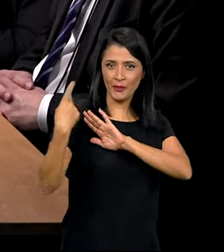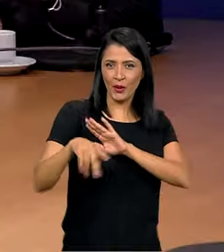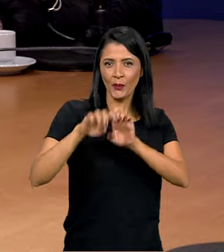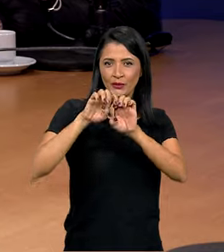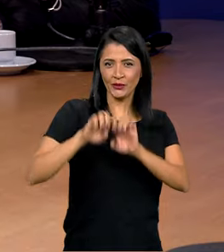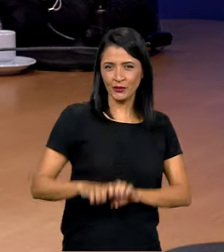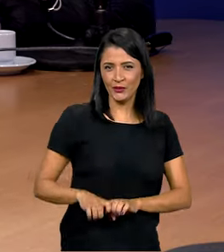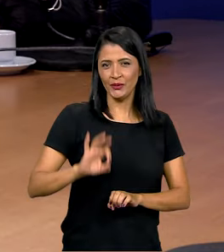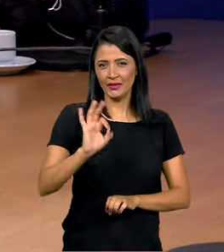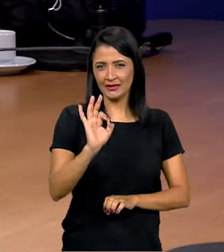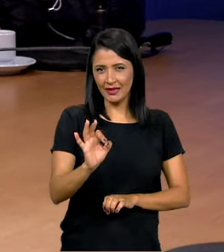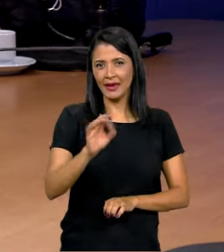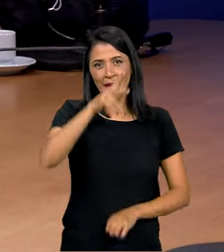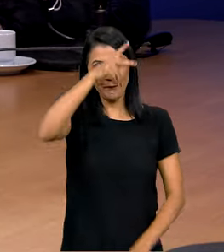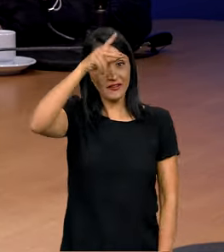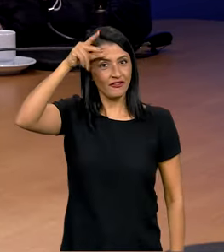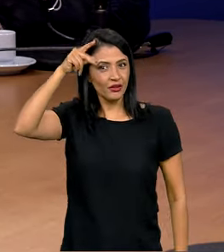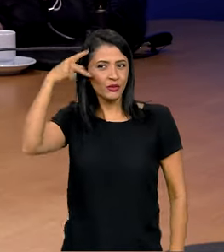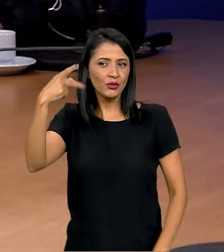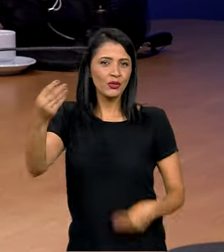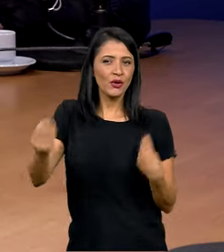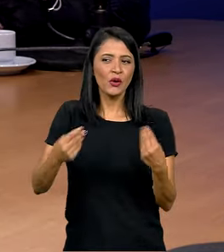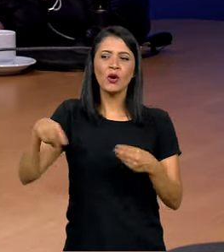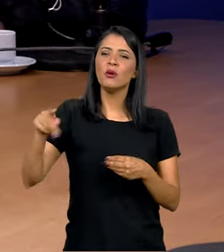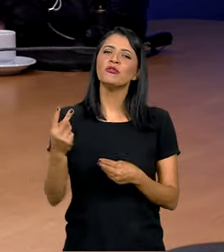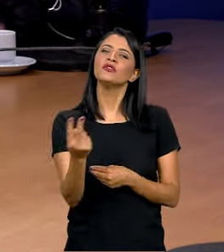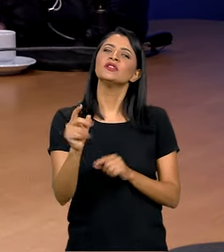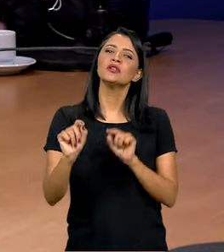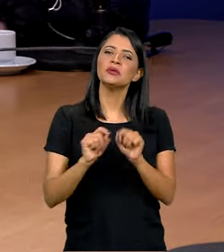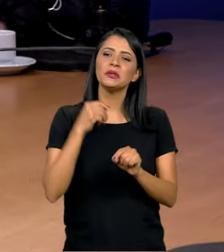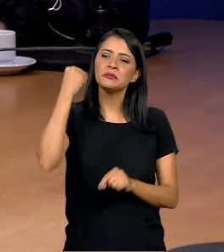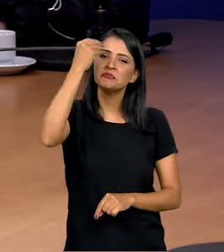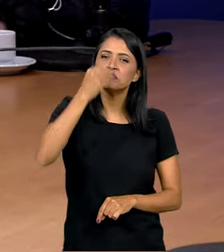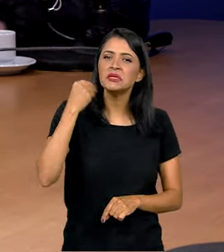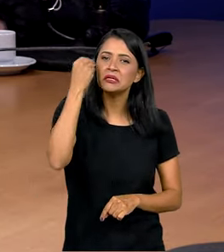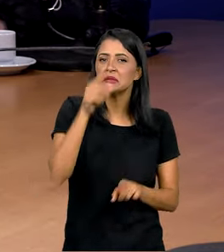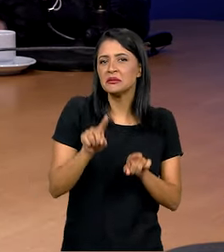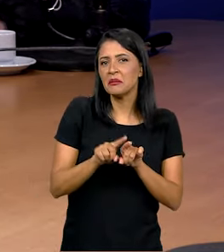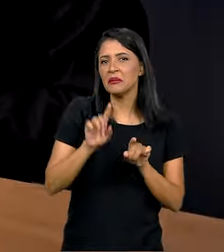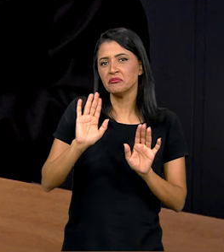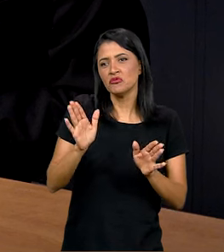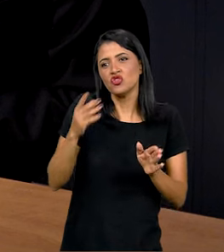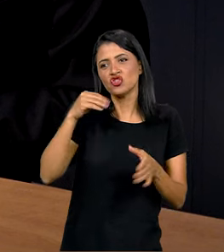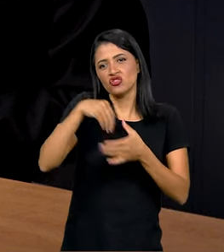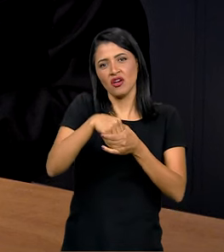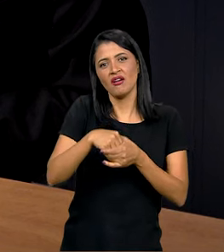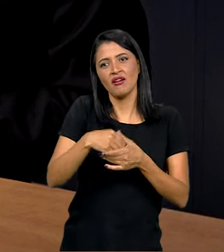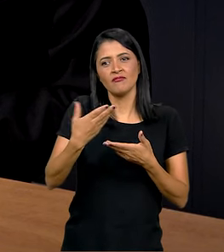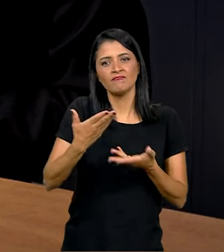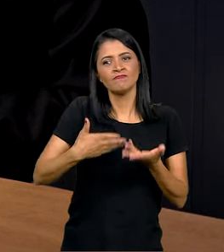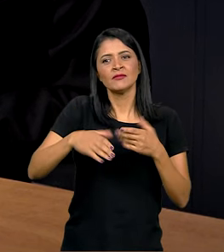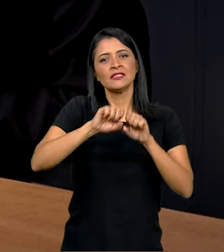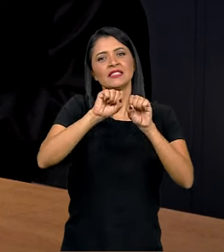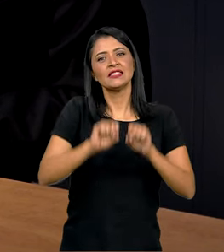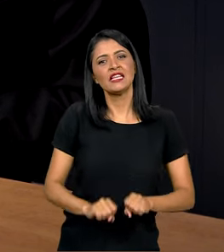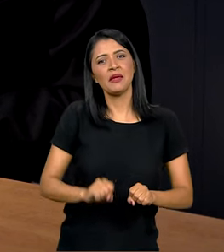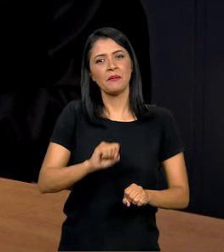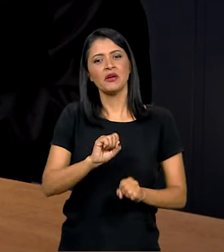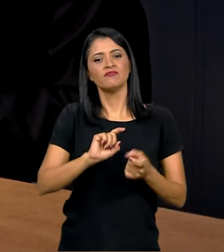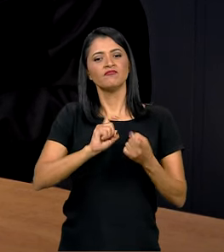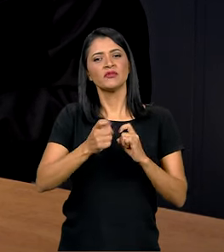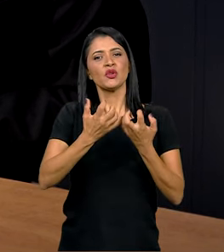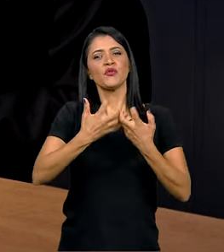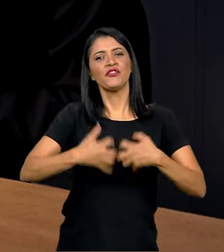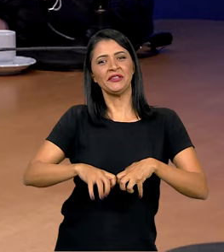aí da estrutura né de de prefeituras e tudo como foi para vocês essa experiência também que já estão dentro desse sistema de